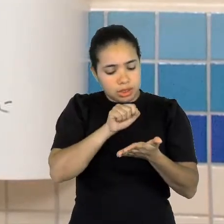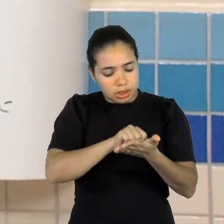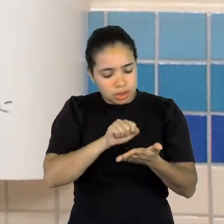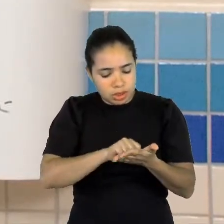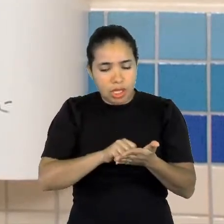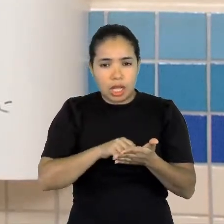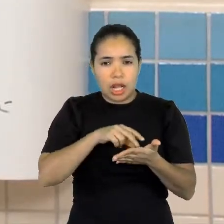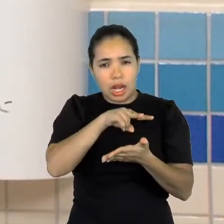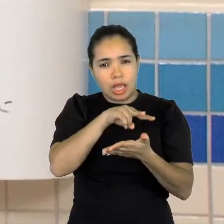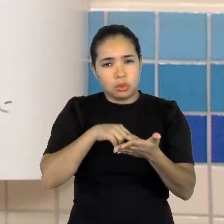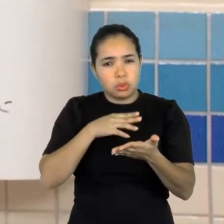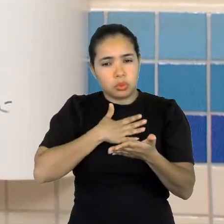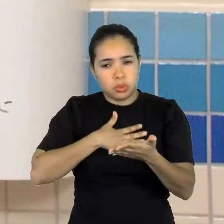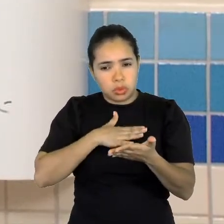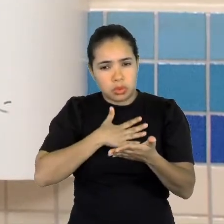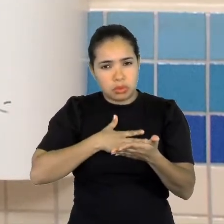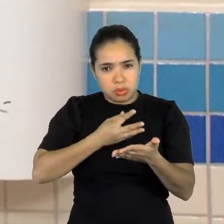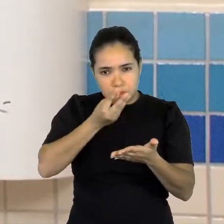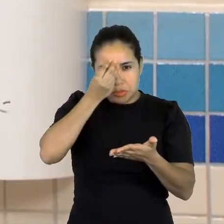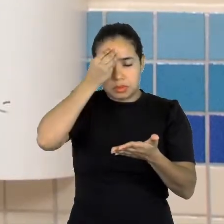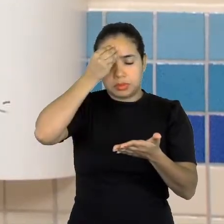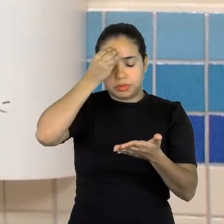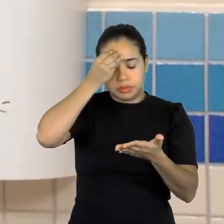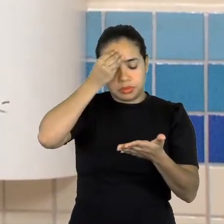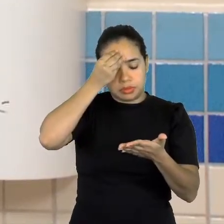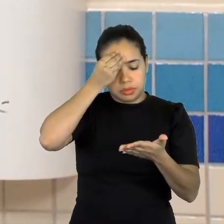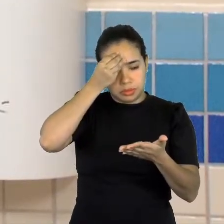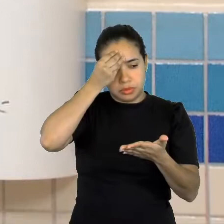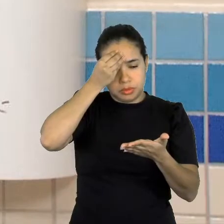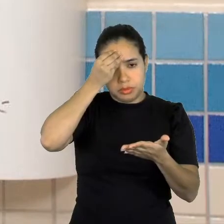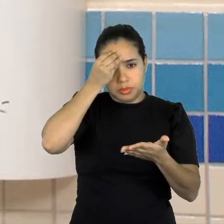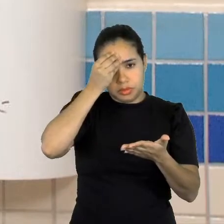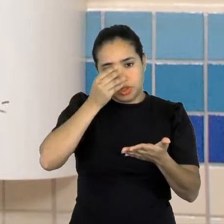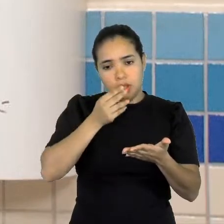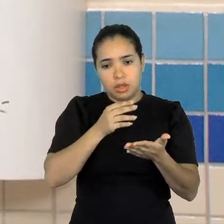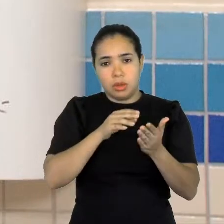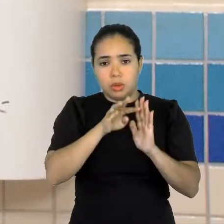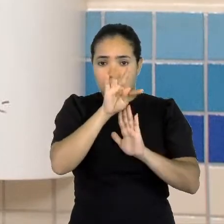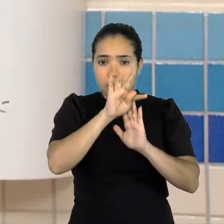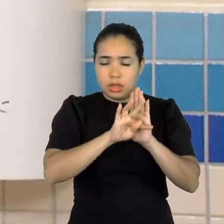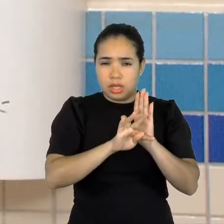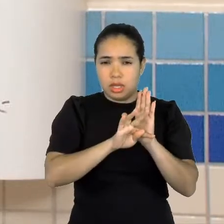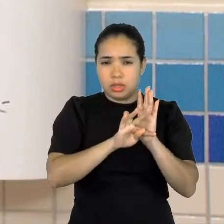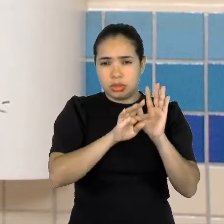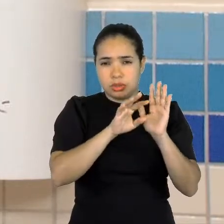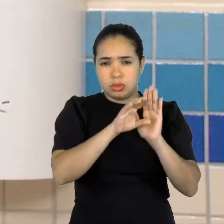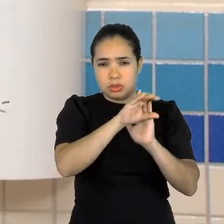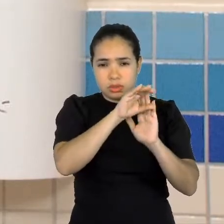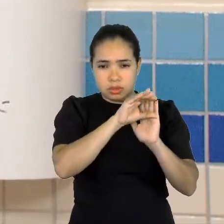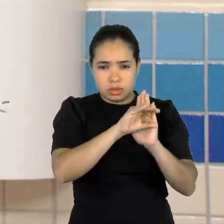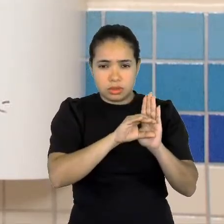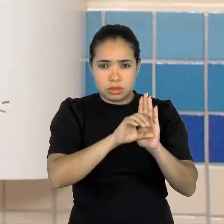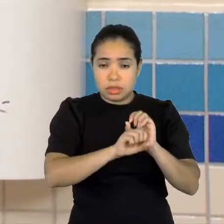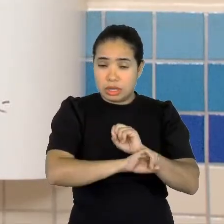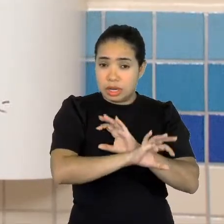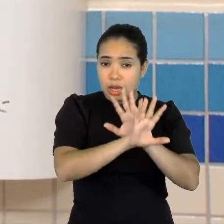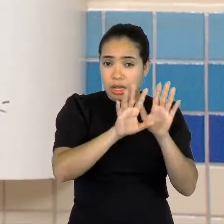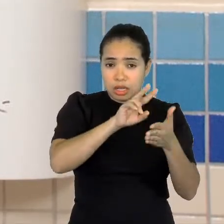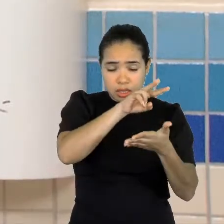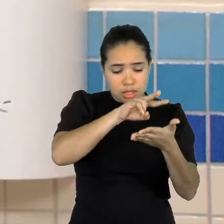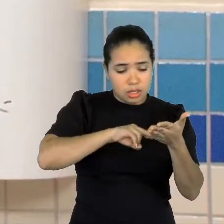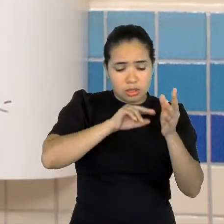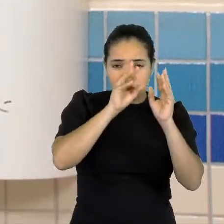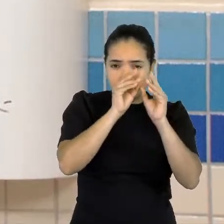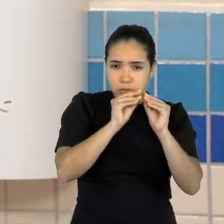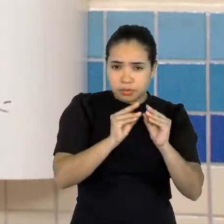leitura mais lenta para memorizar, reconstrua o texto com rigor e clareza, faça a leitura do seu